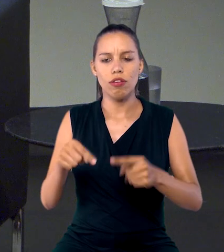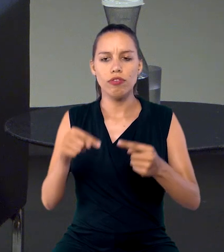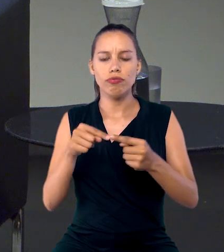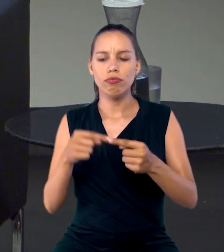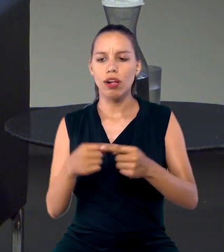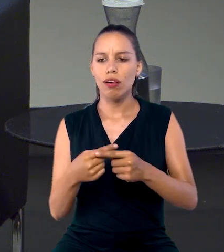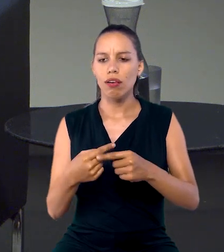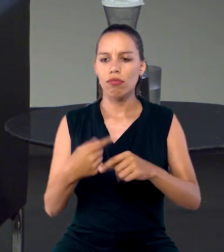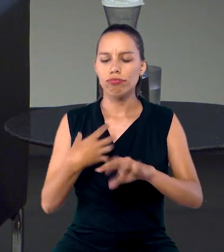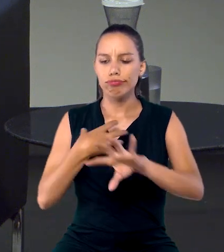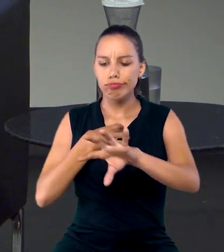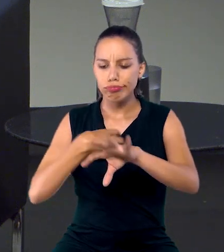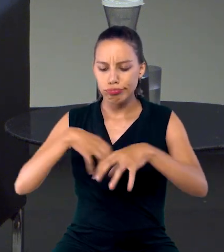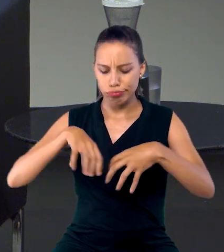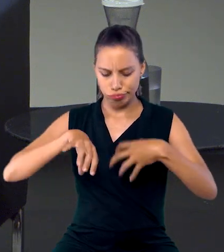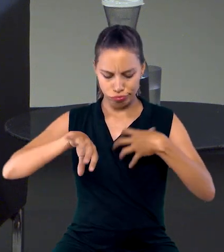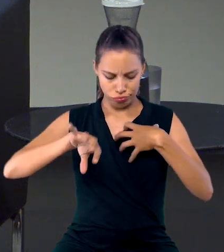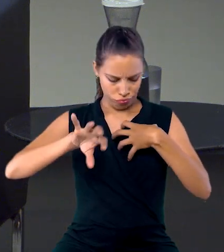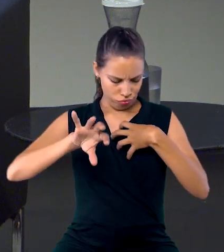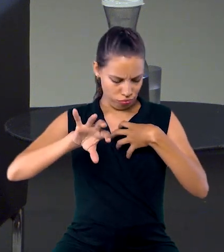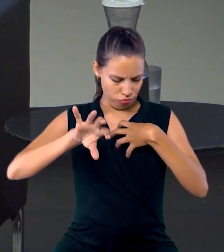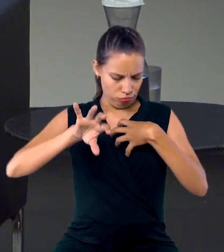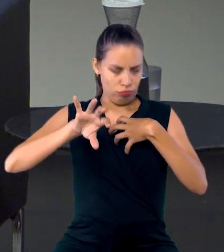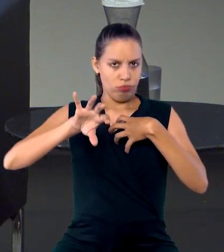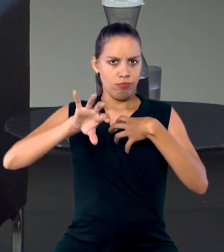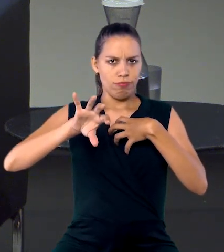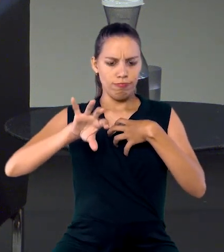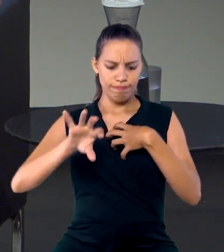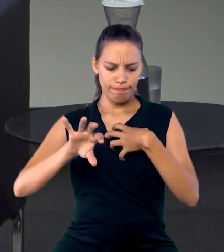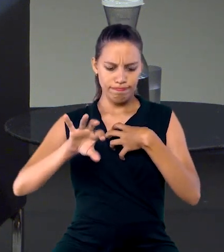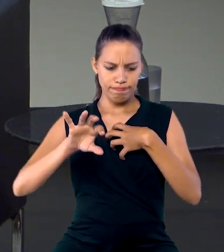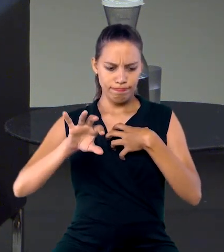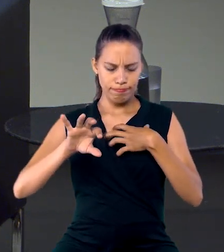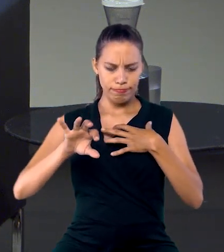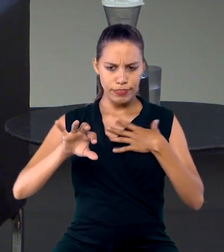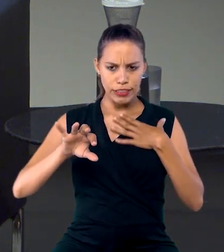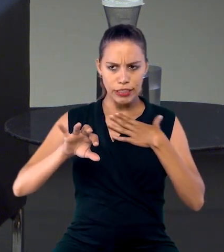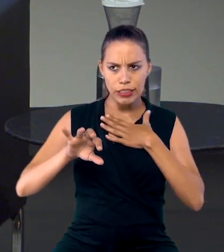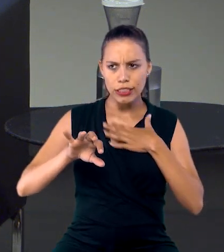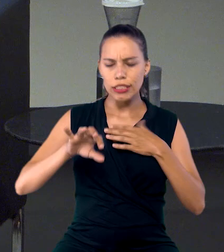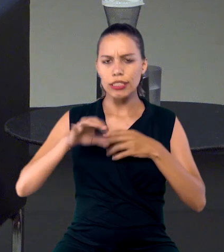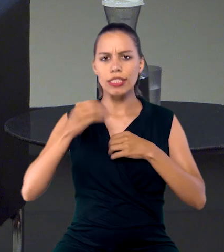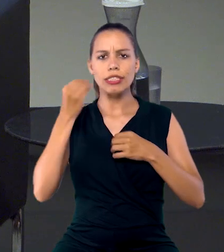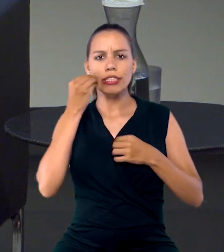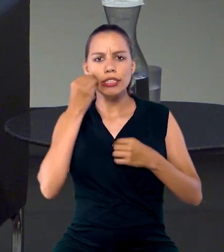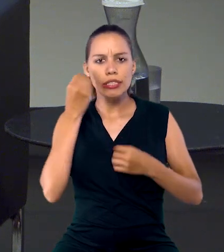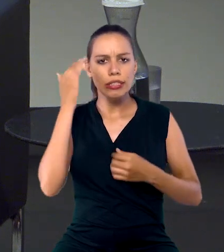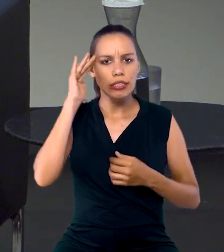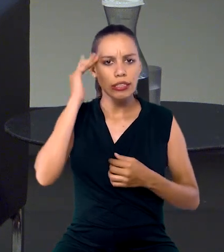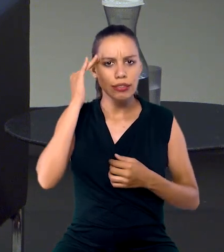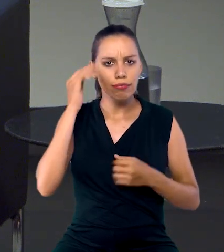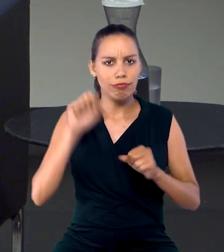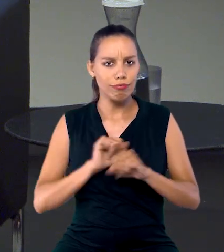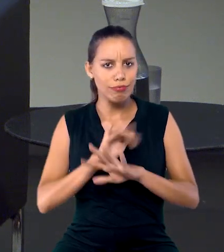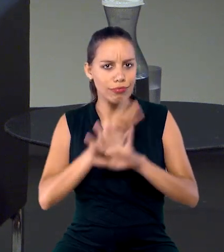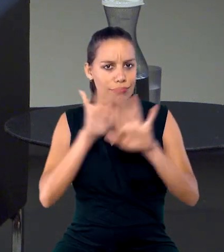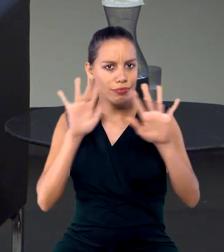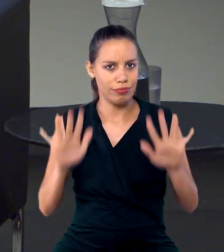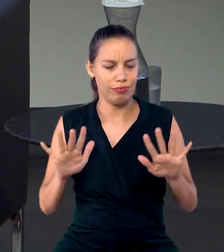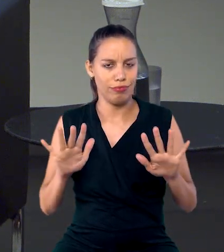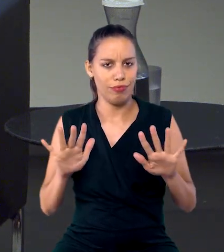se deixar habitar, se deixar vestir por essa outra pele tão